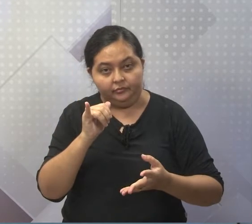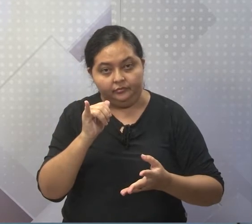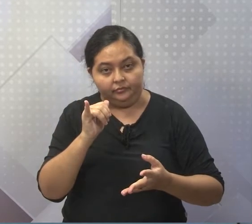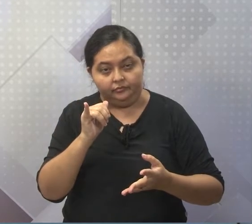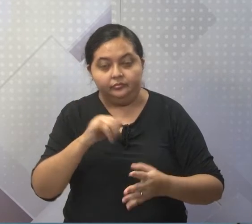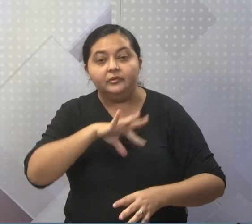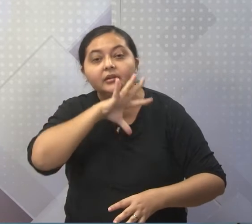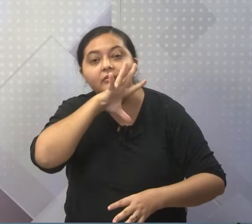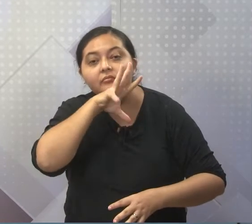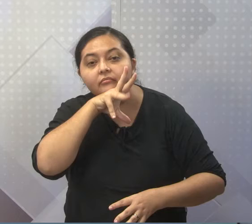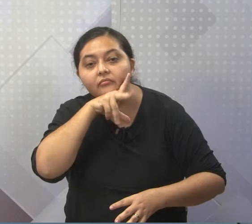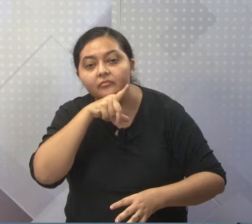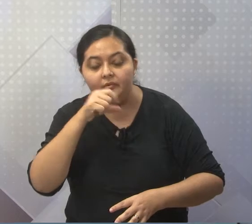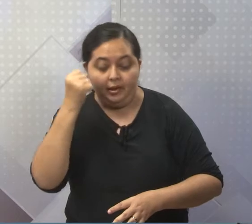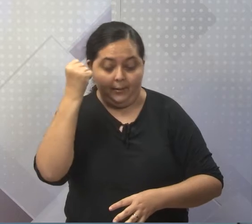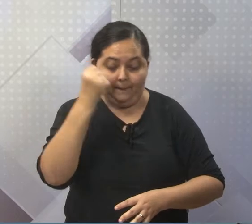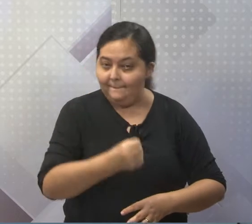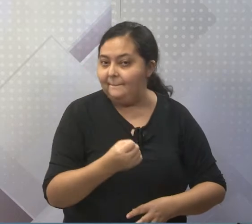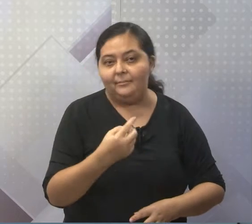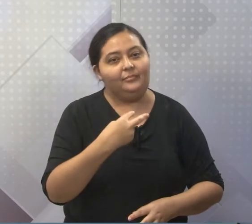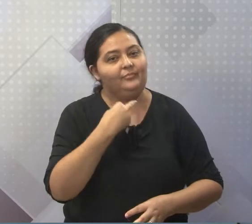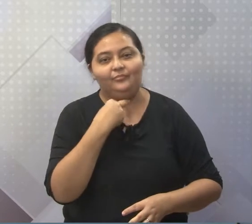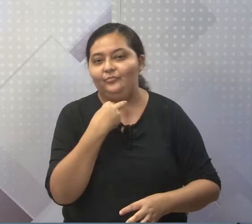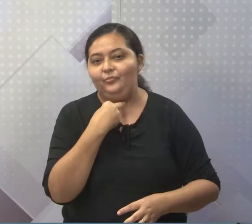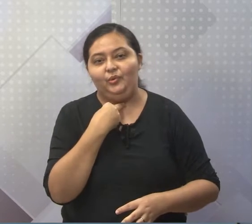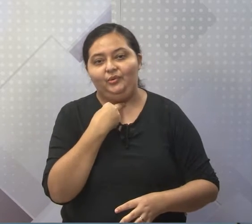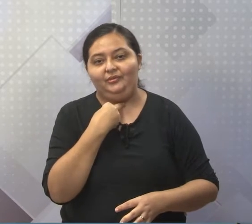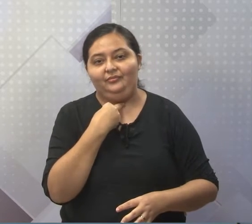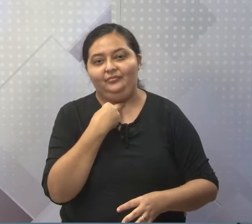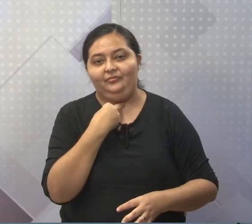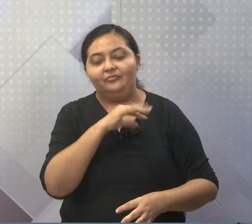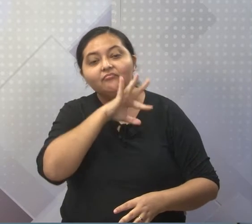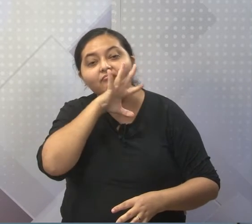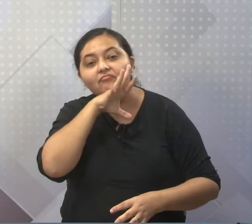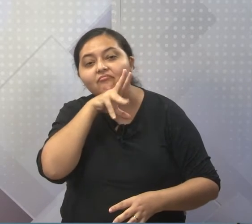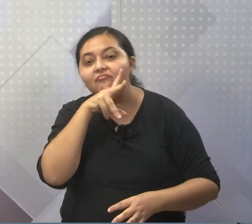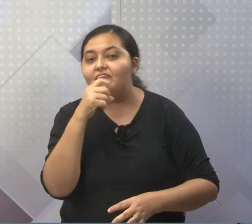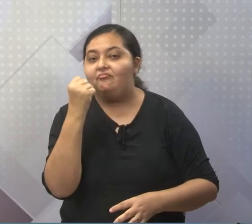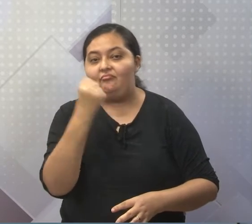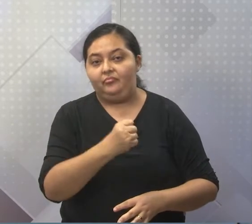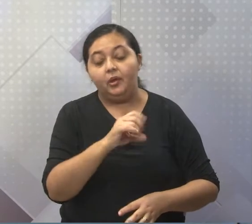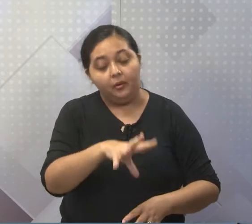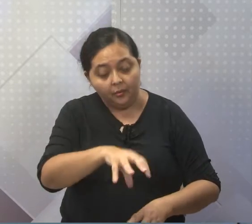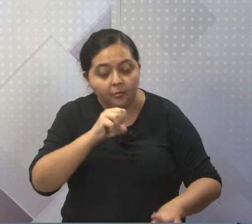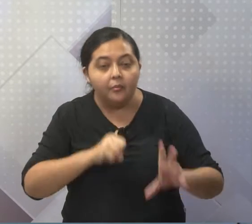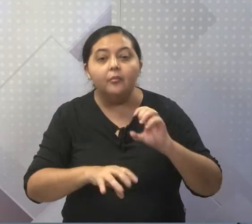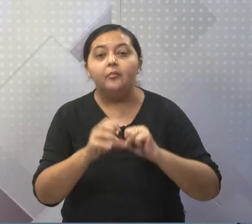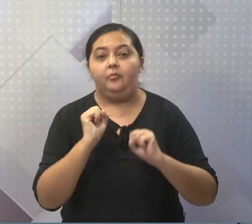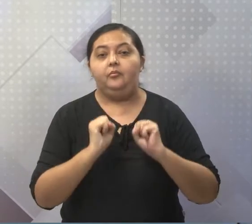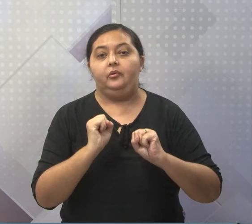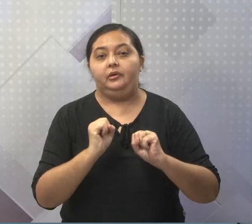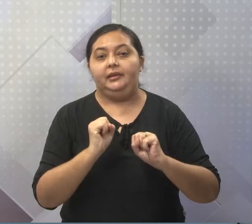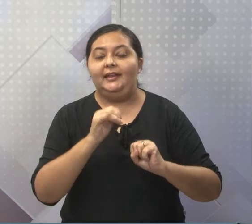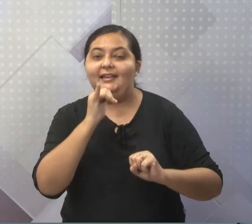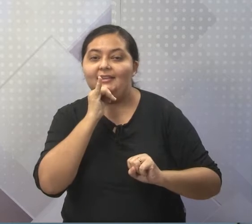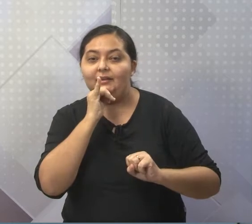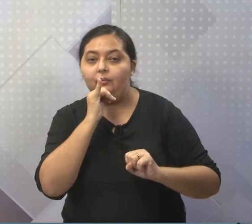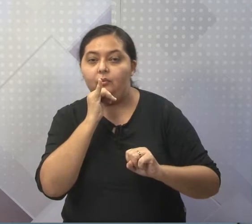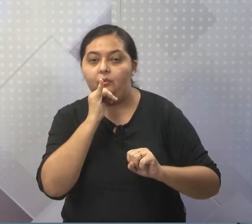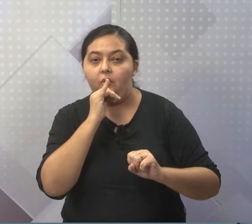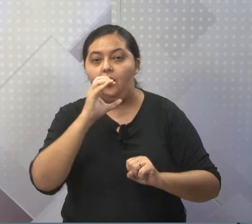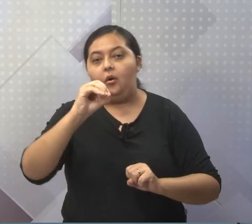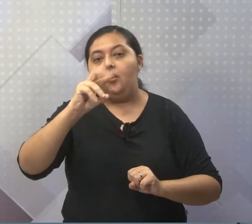retirada de um animal sem matá-lo não precisa bater sacrificar então por exemplo o ovo da